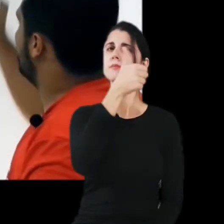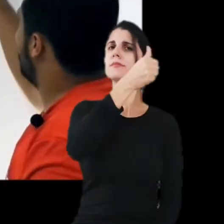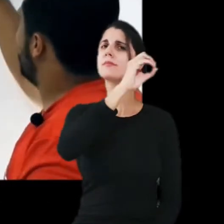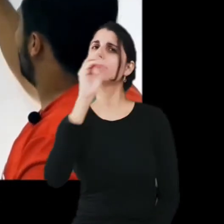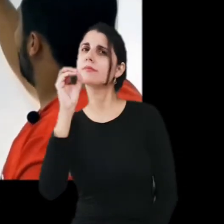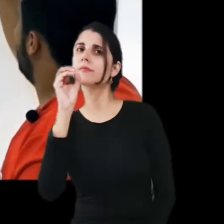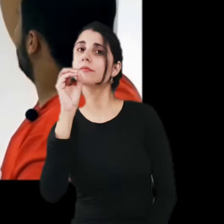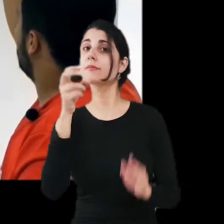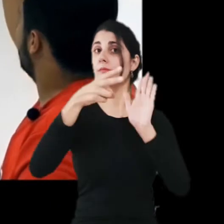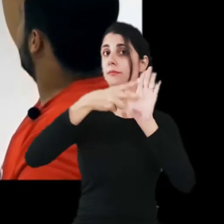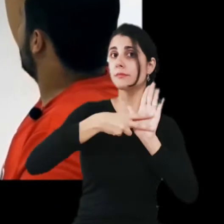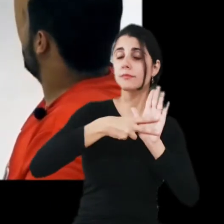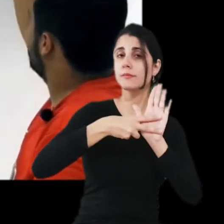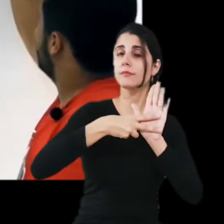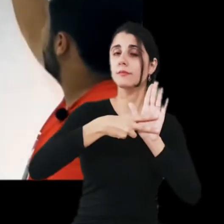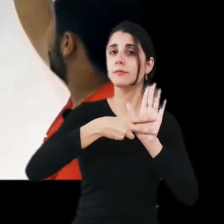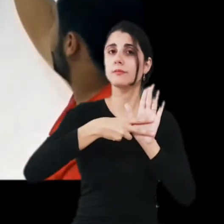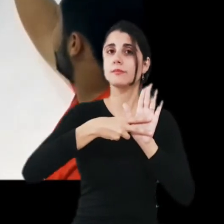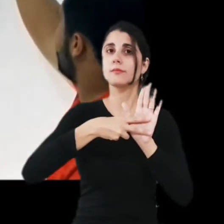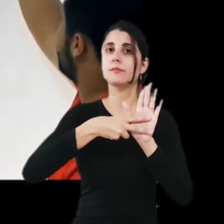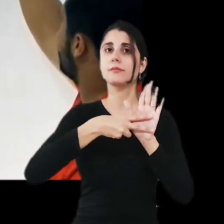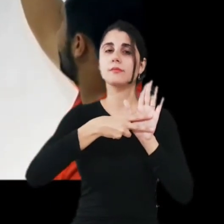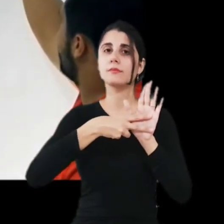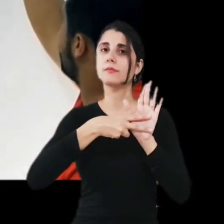100x é igual